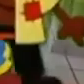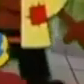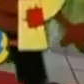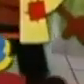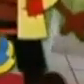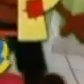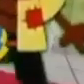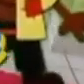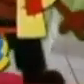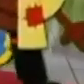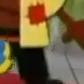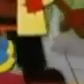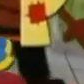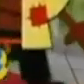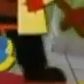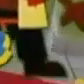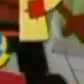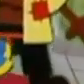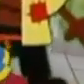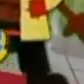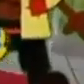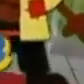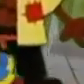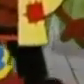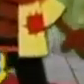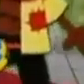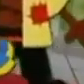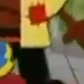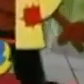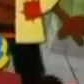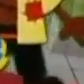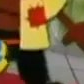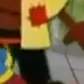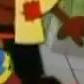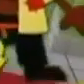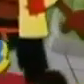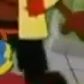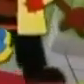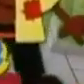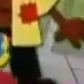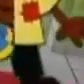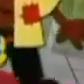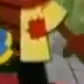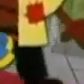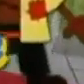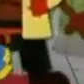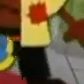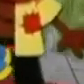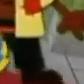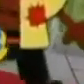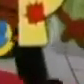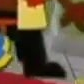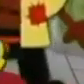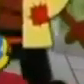facão, no curral bem tranquilo, lá estava o boi, Lentamente, pai Francisco